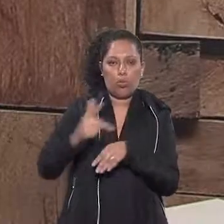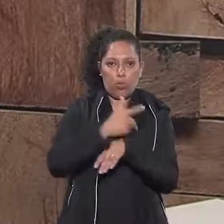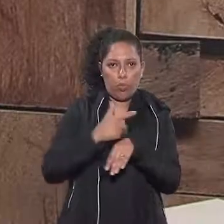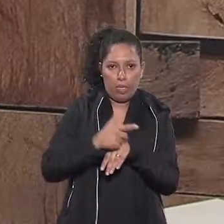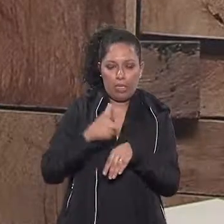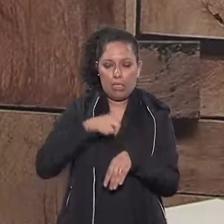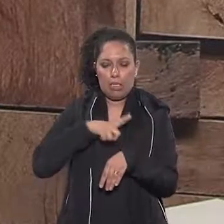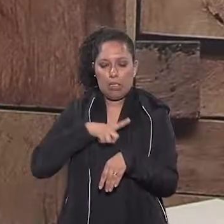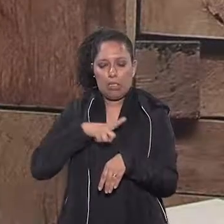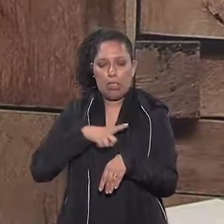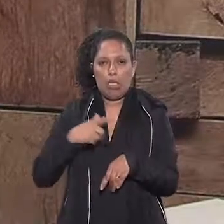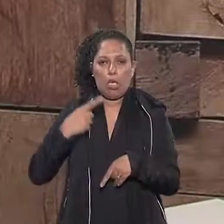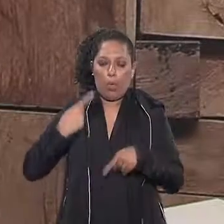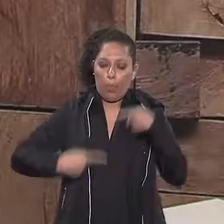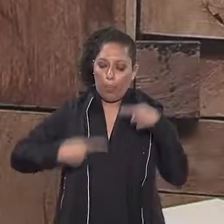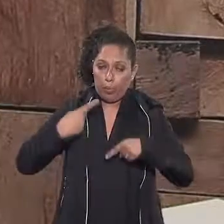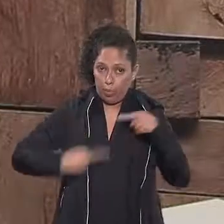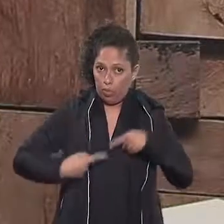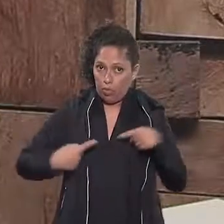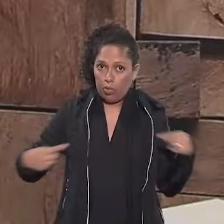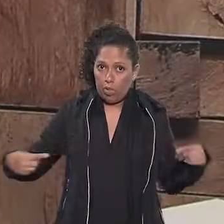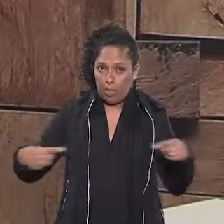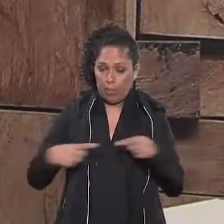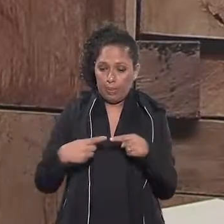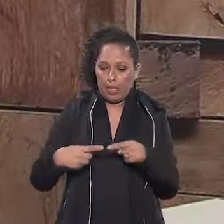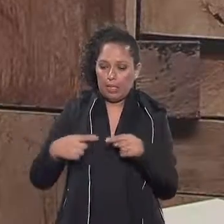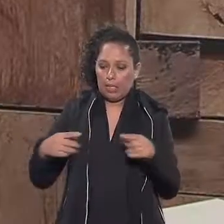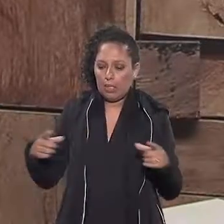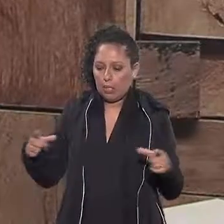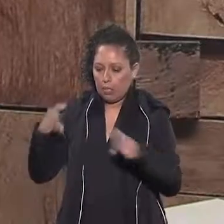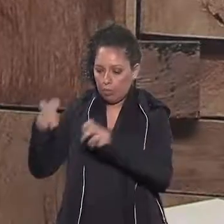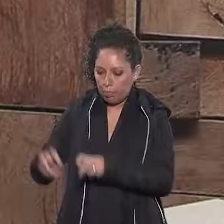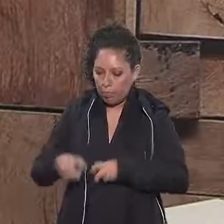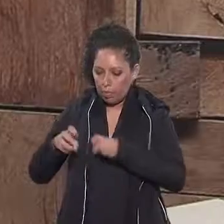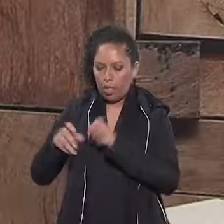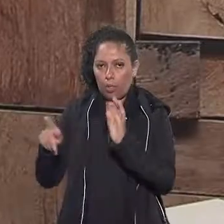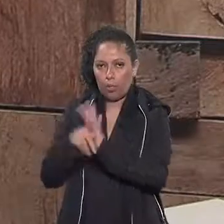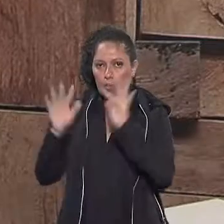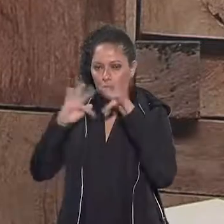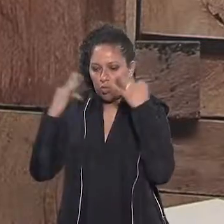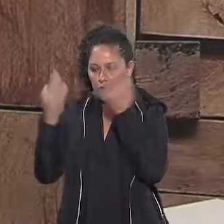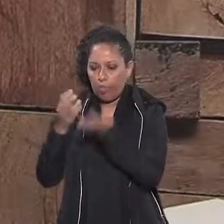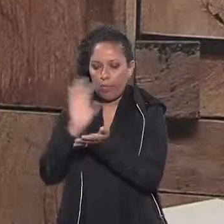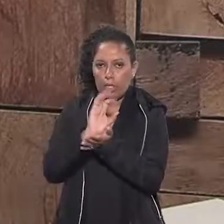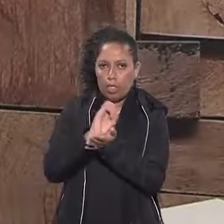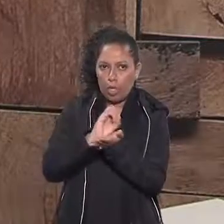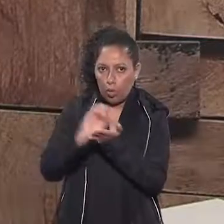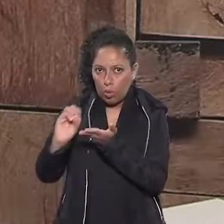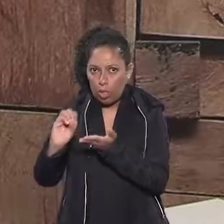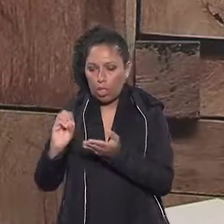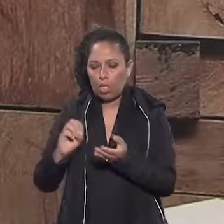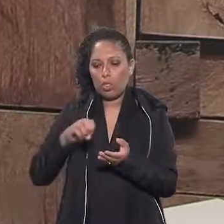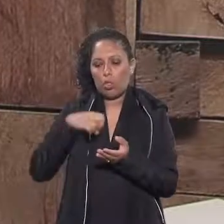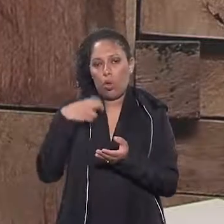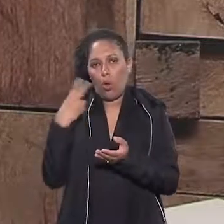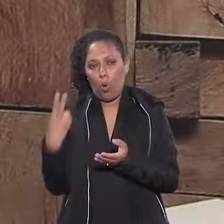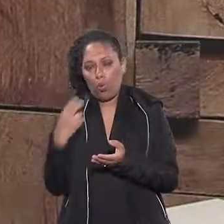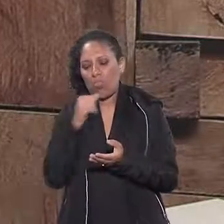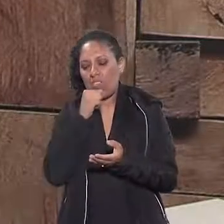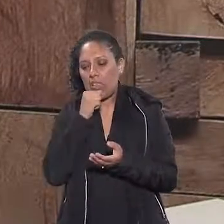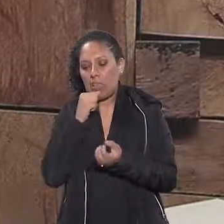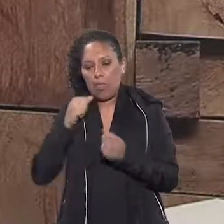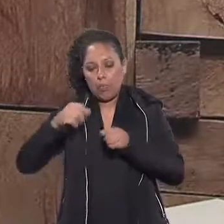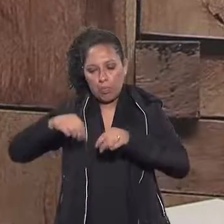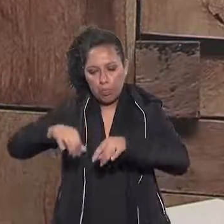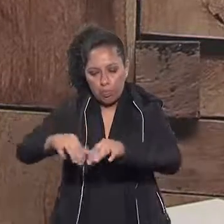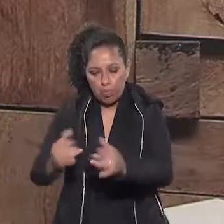em que há políticas públicas voltadas para a agricultura familiar, ou orgânica, ou